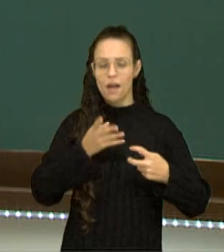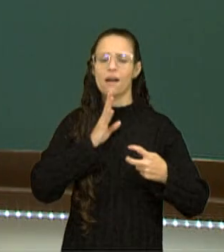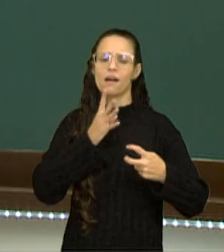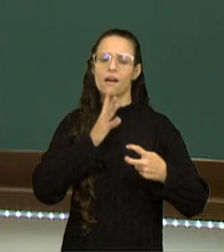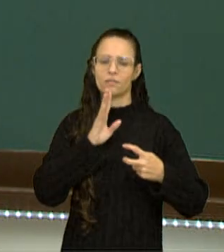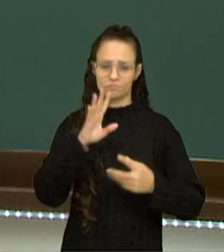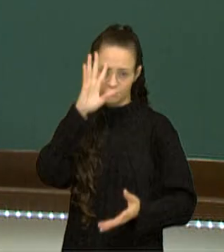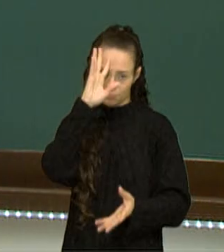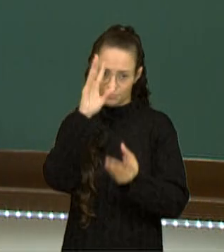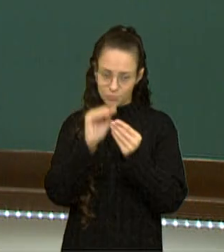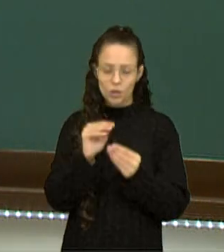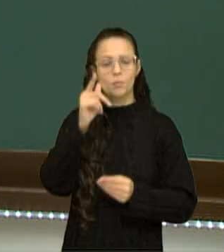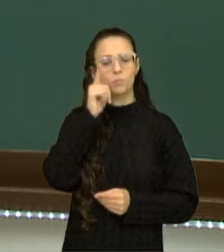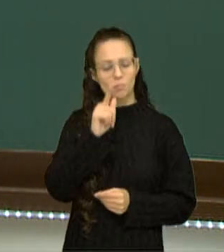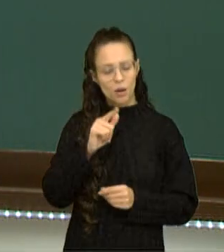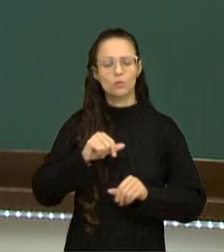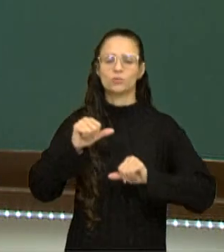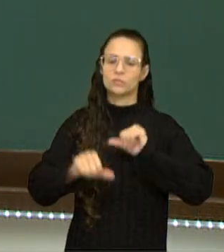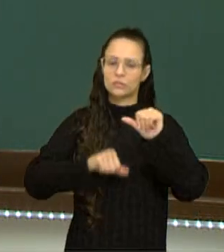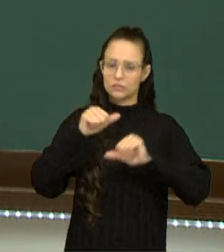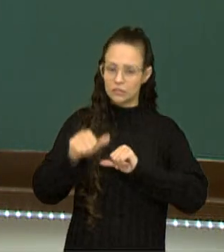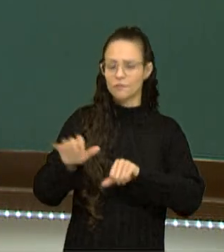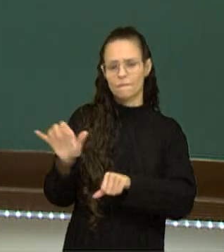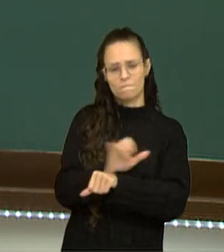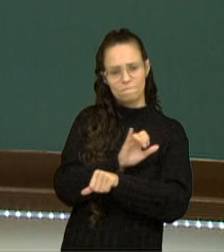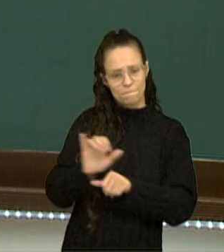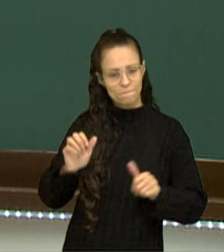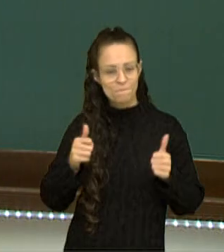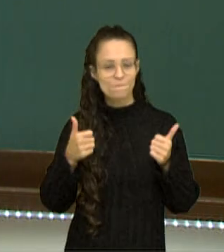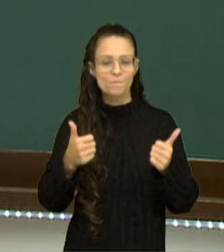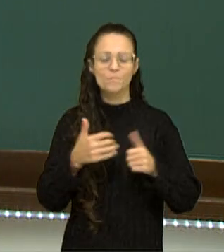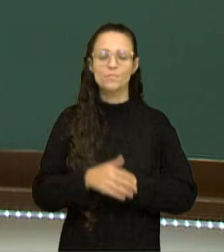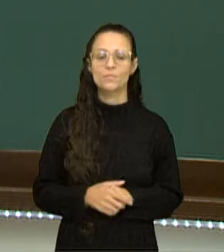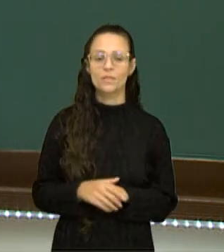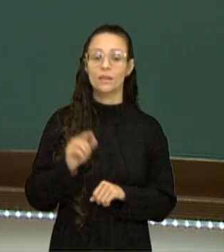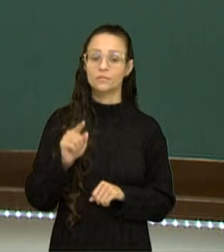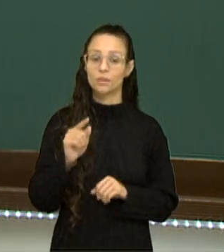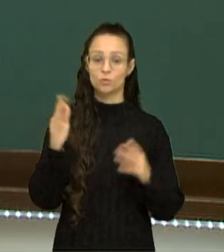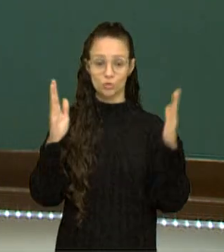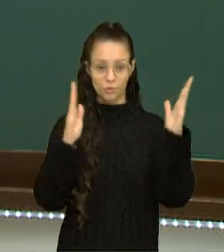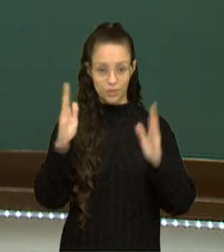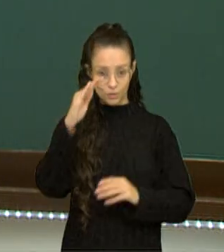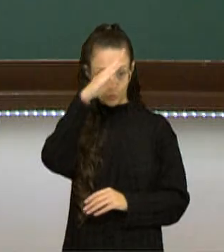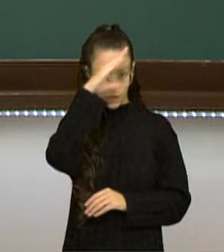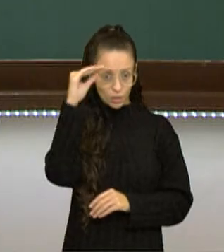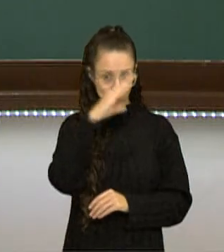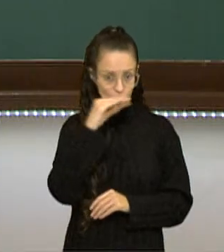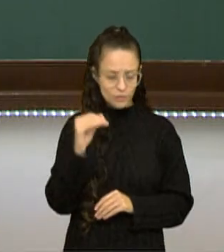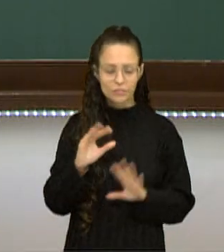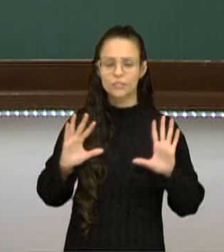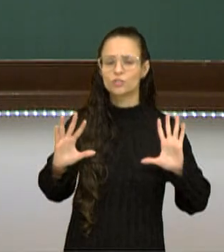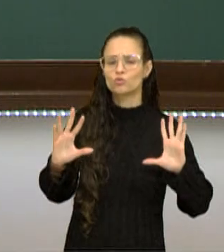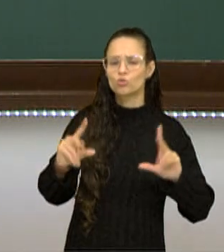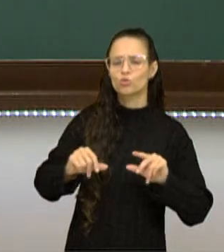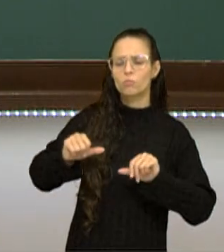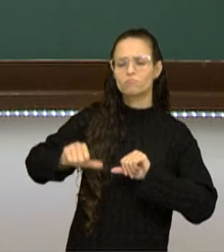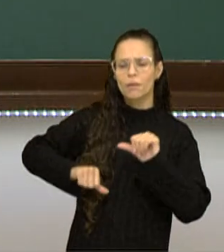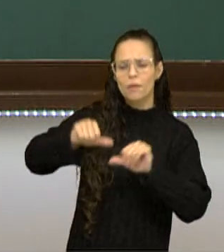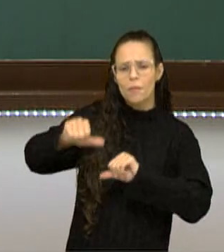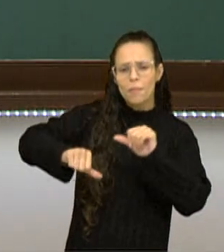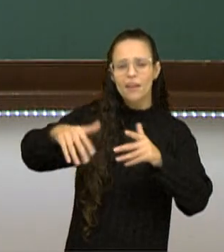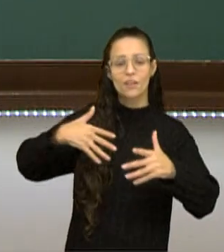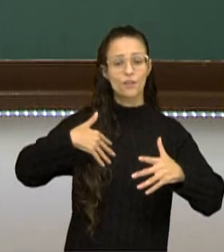melhor forma possível essas transformações. Então, na adolescência, além de todas aquelas mudanças